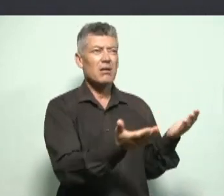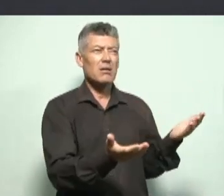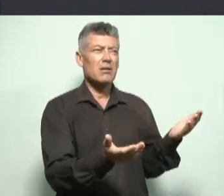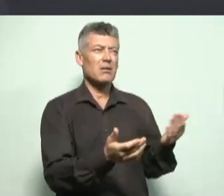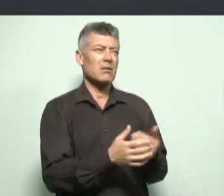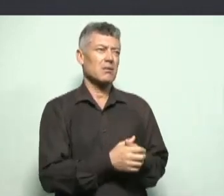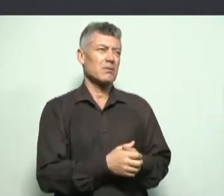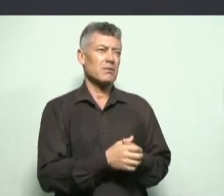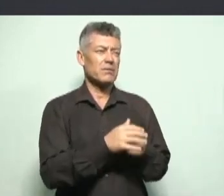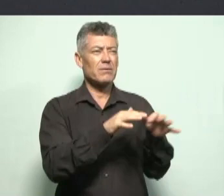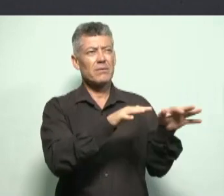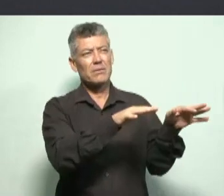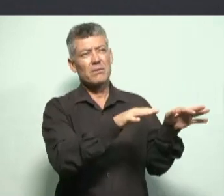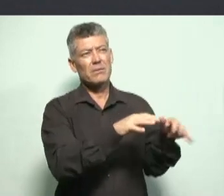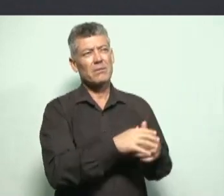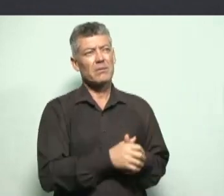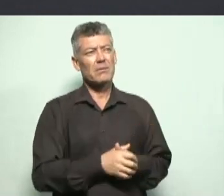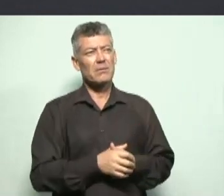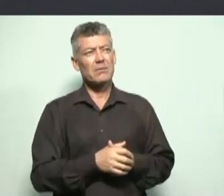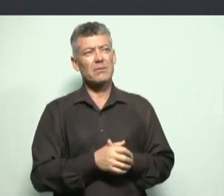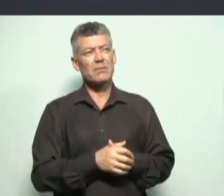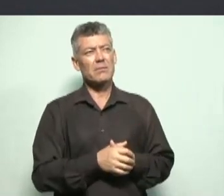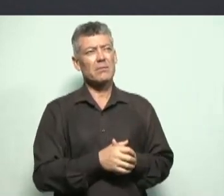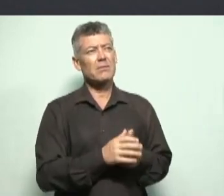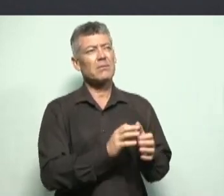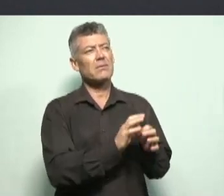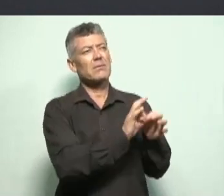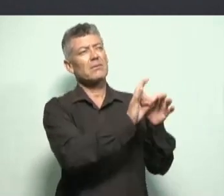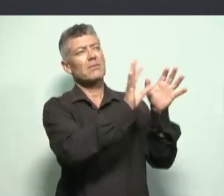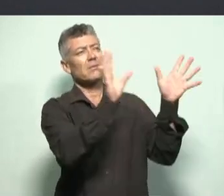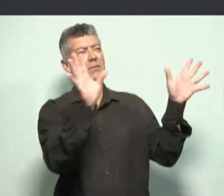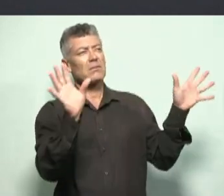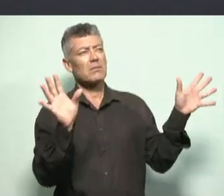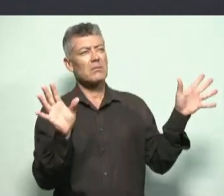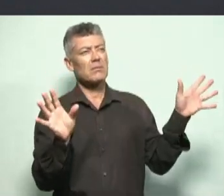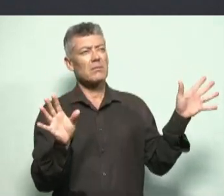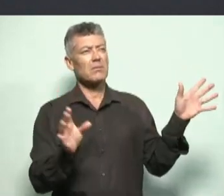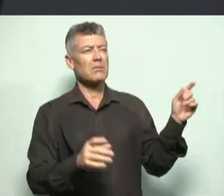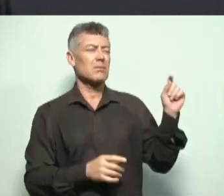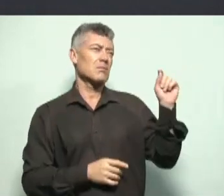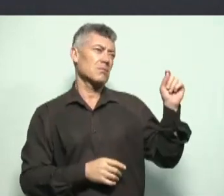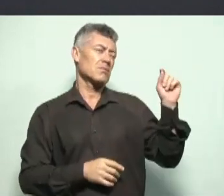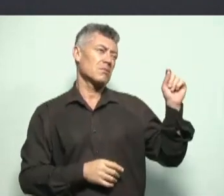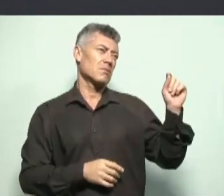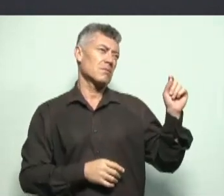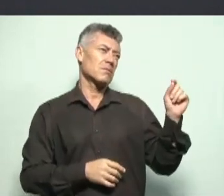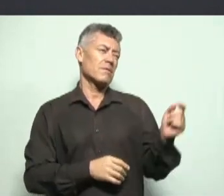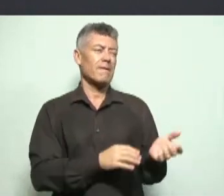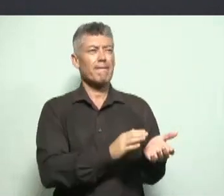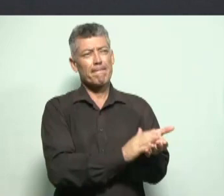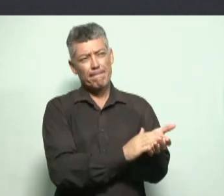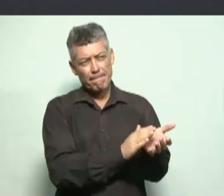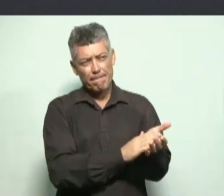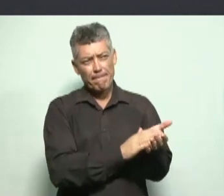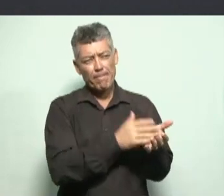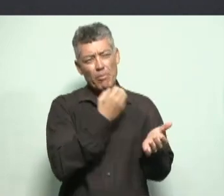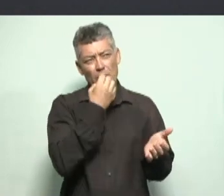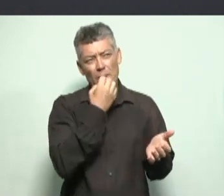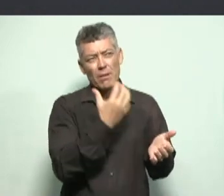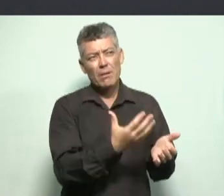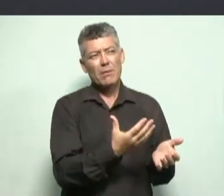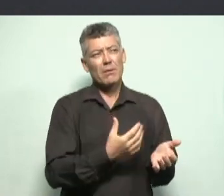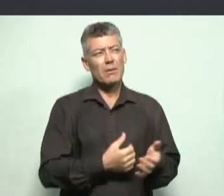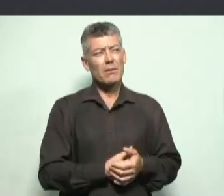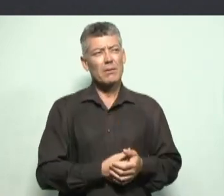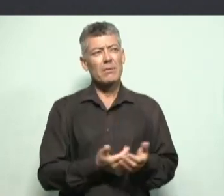nação vivencia. Mas é liberdade, que liberdade? Então, vereador, parabéns, o seu pronunciamento